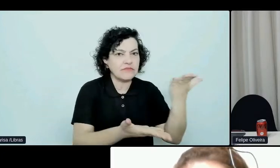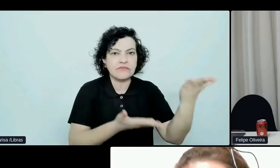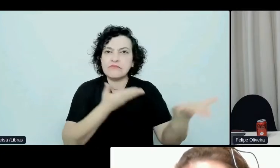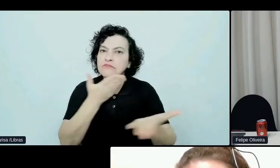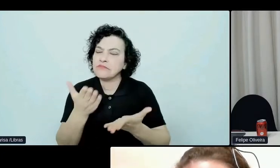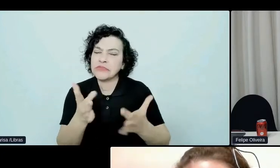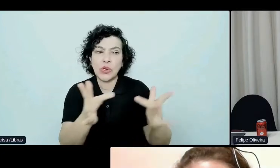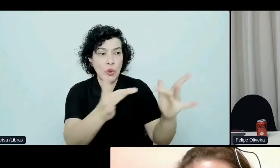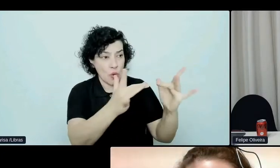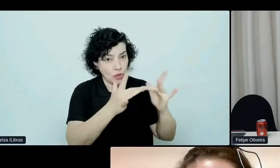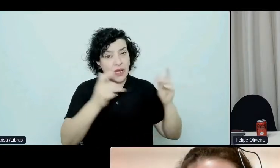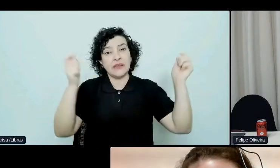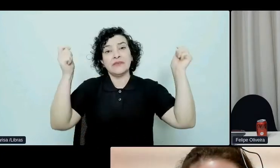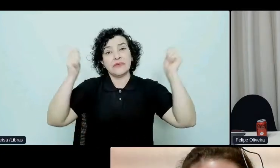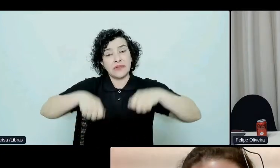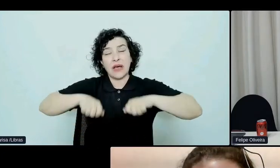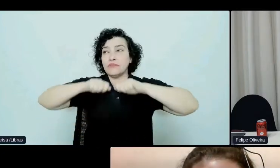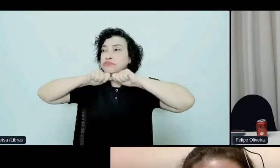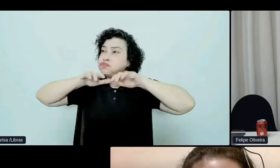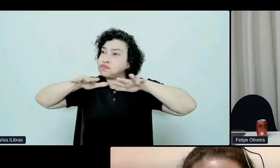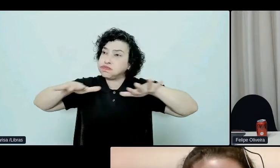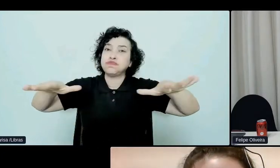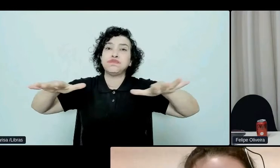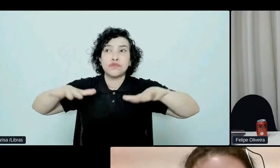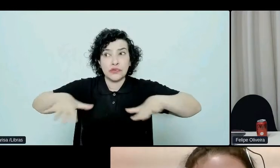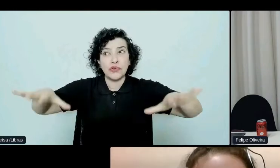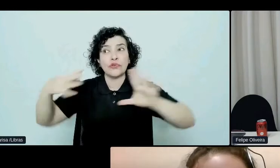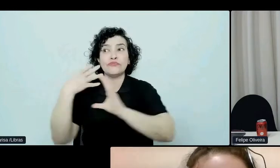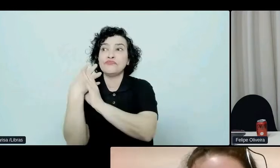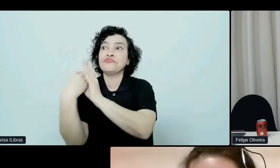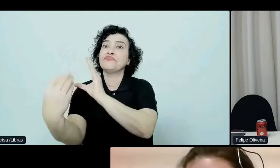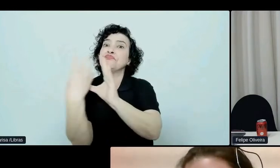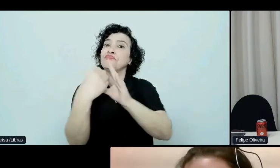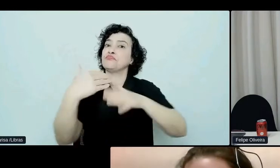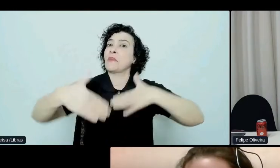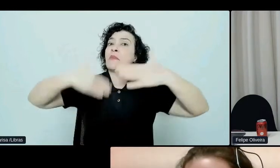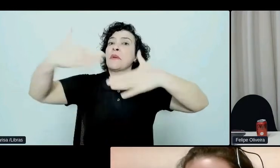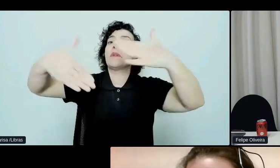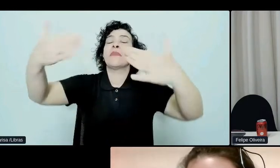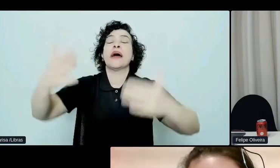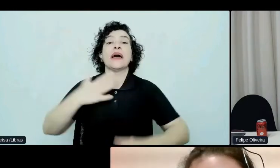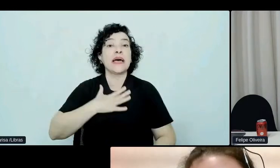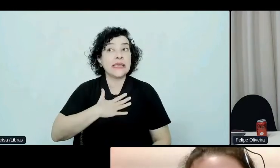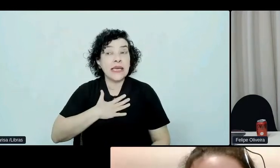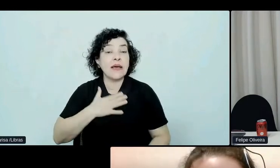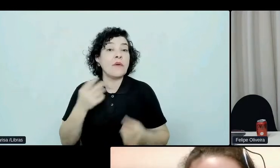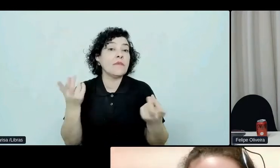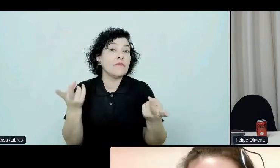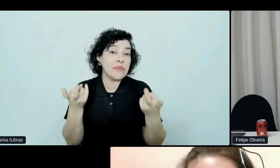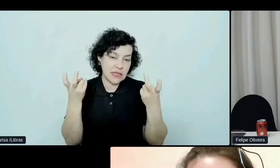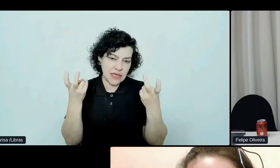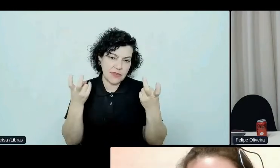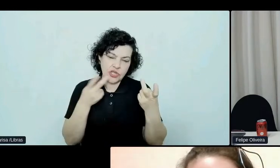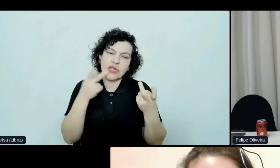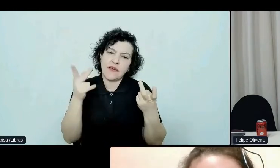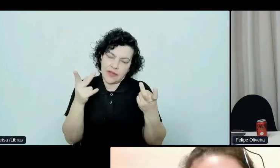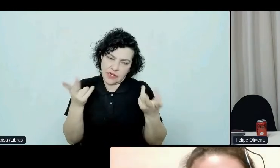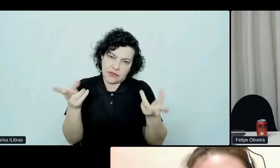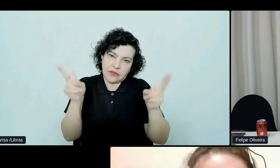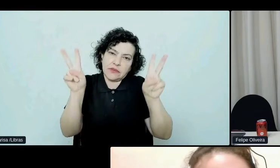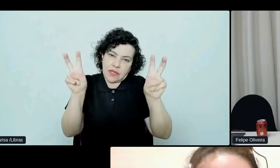efeito transformador que a gente precisa que ocorra, porque se o professor se transforma, ele vai replicar